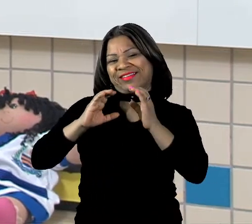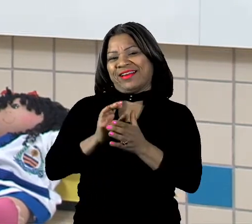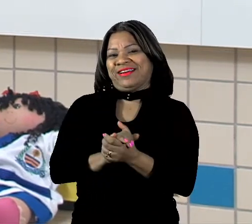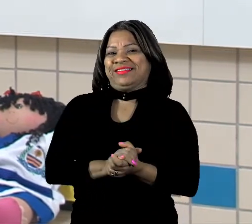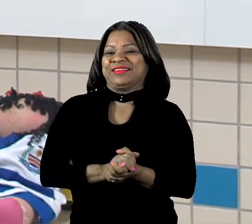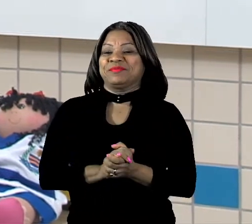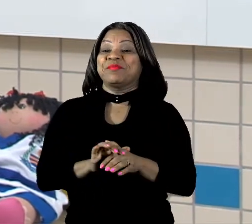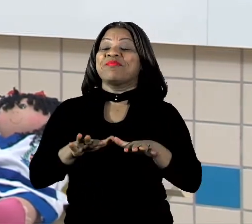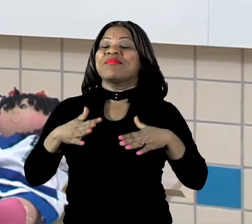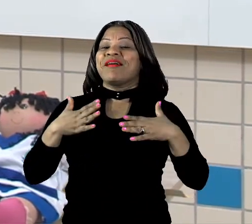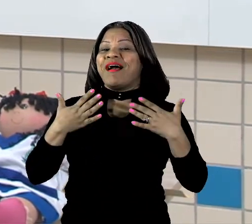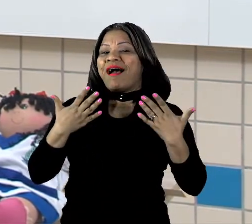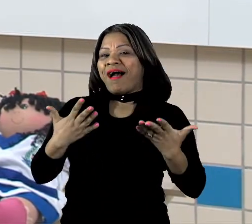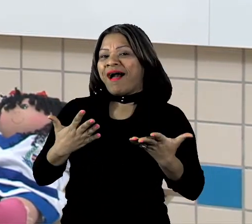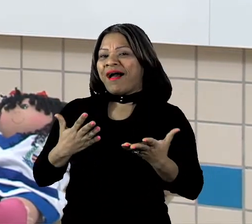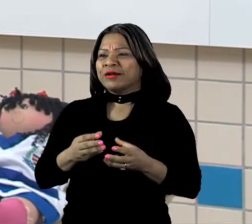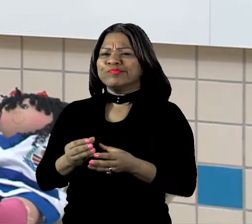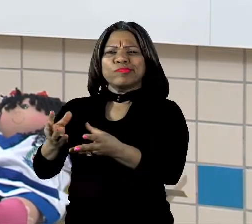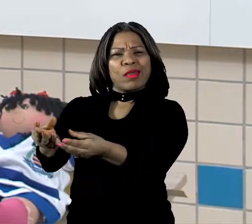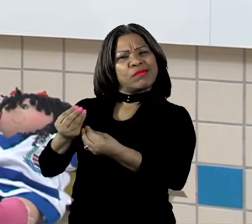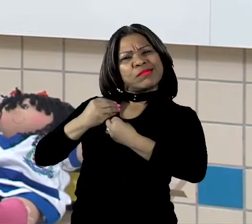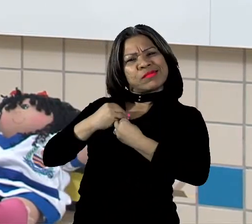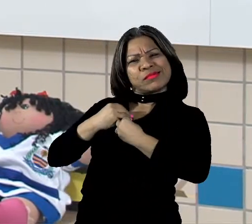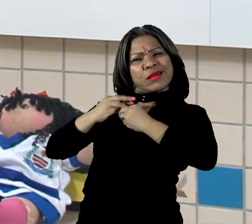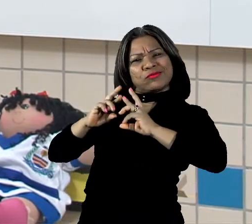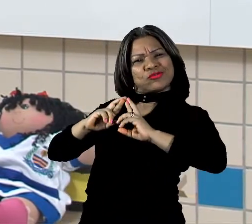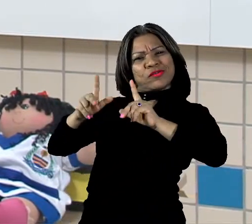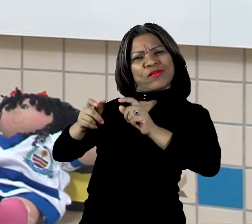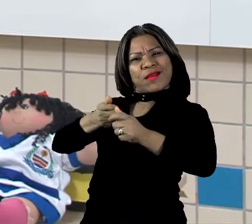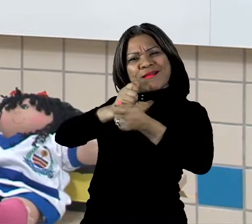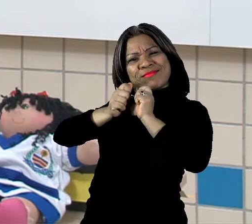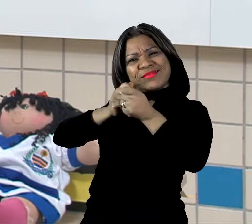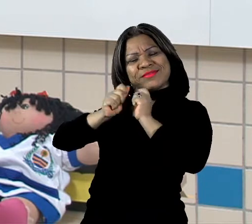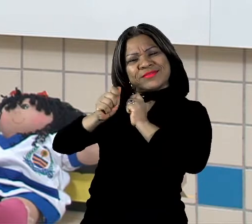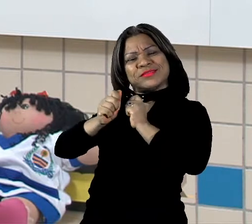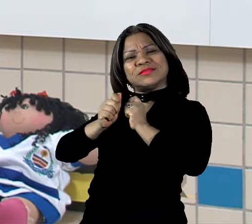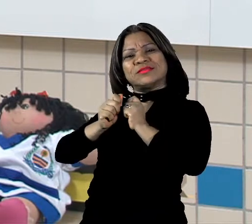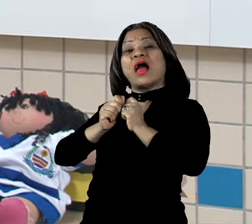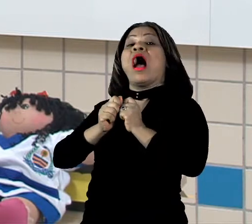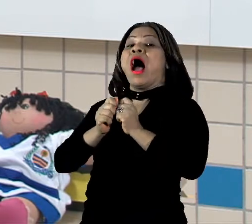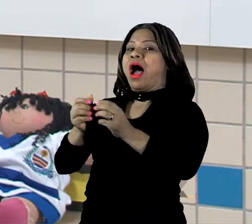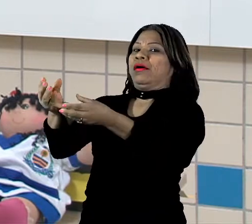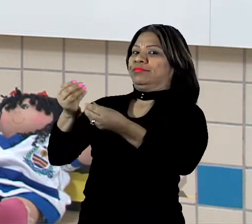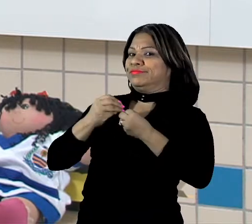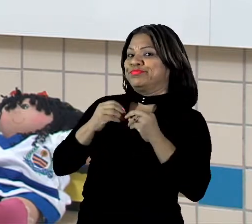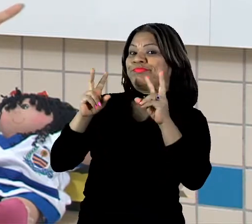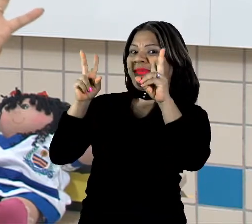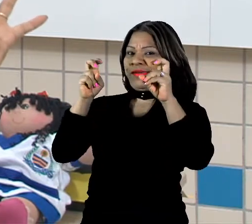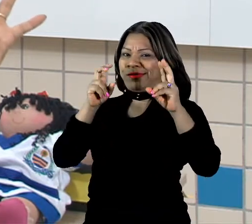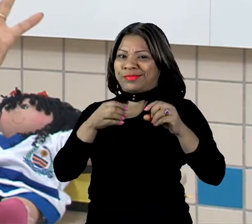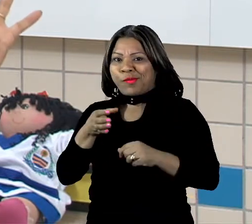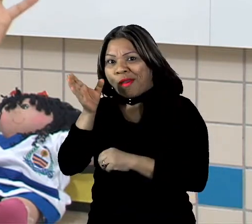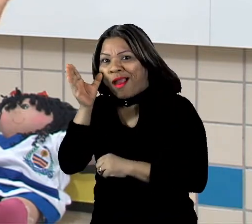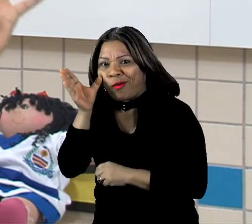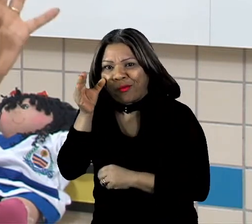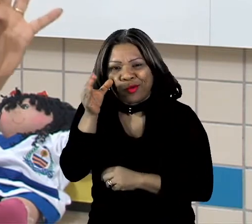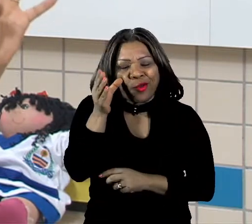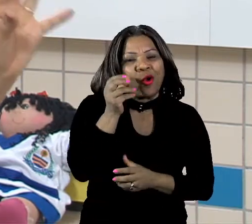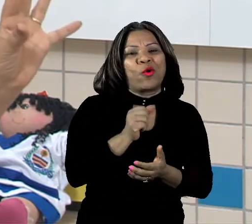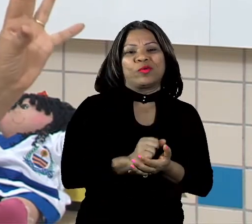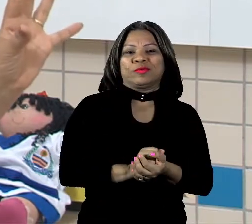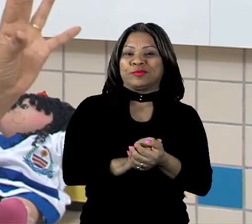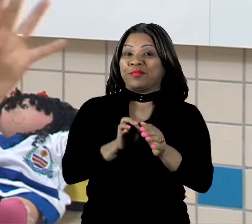que traz de diferente nessa entrevista? Ele traz temas curiosos, Enquanto o Ziraldo